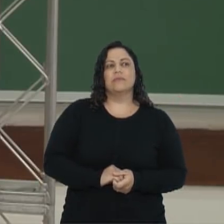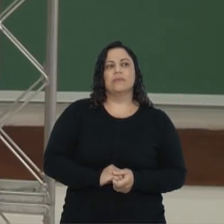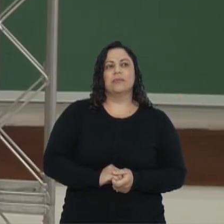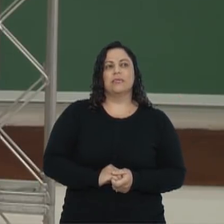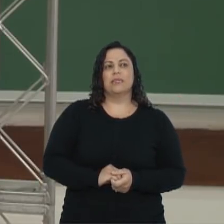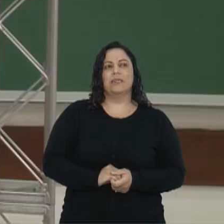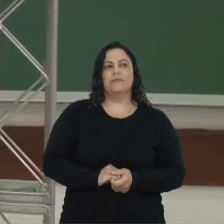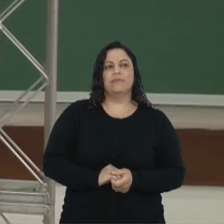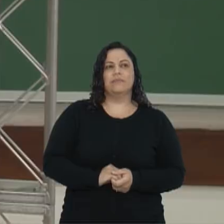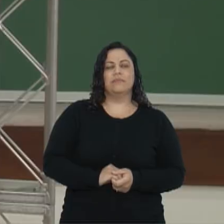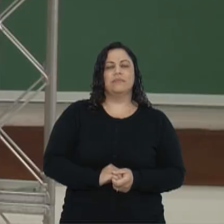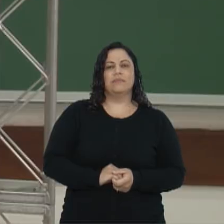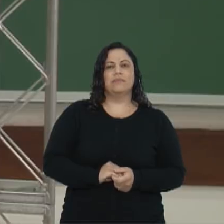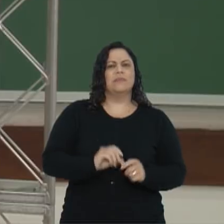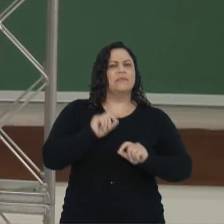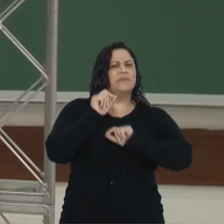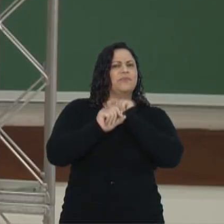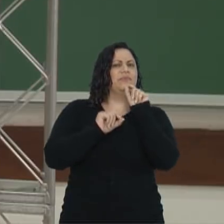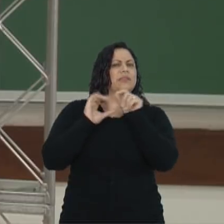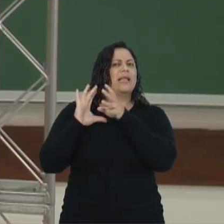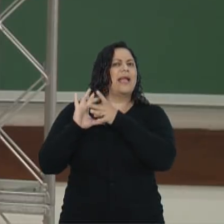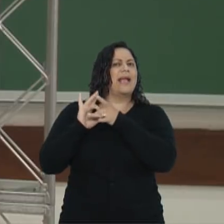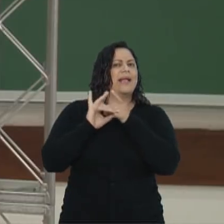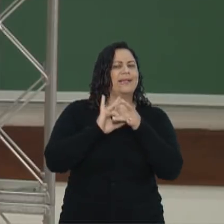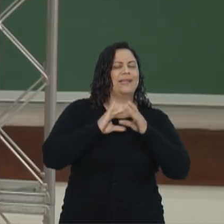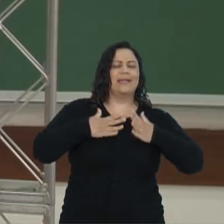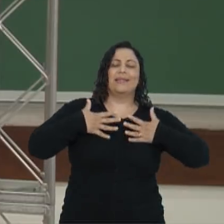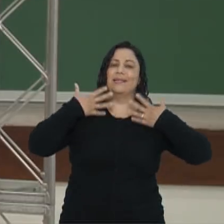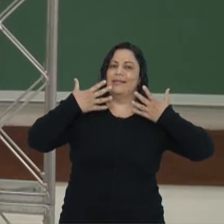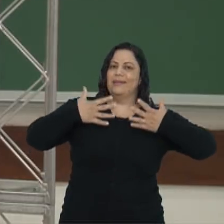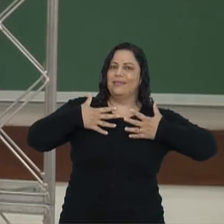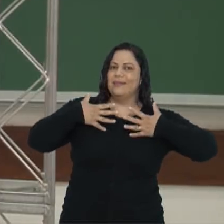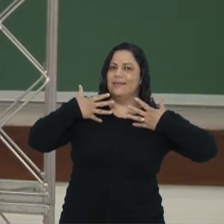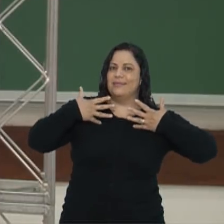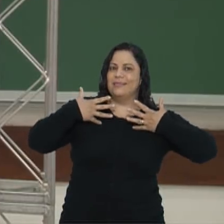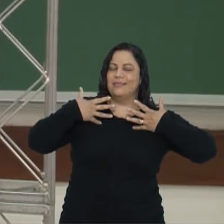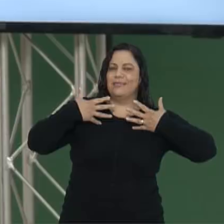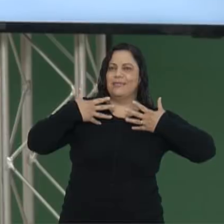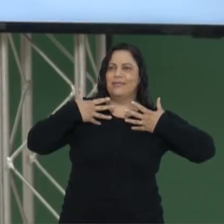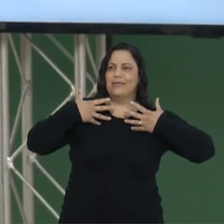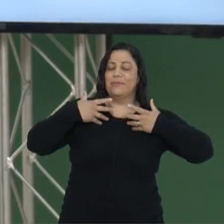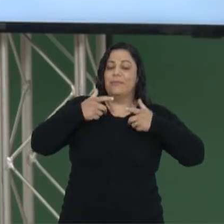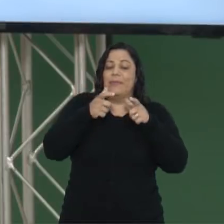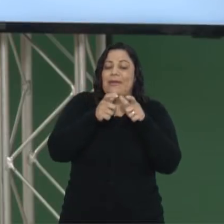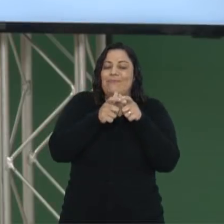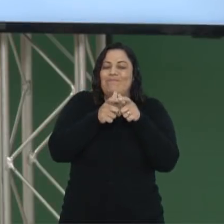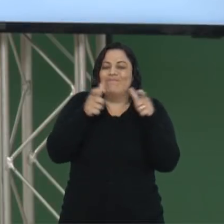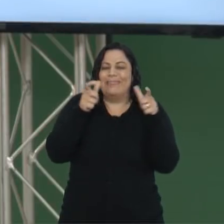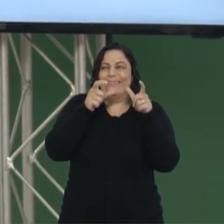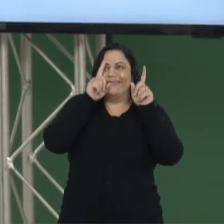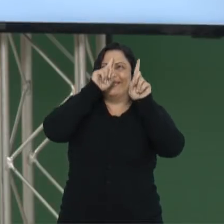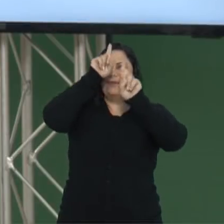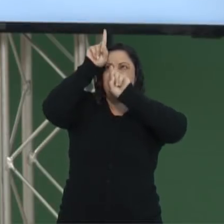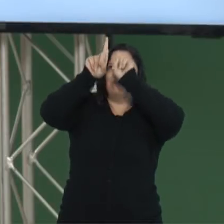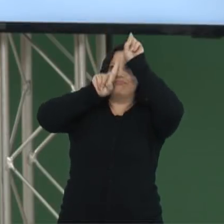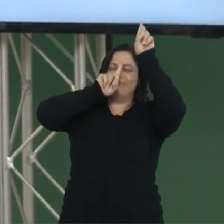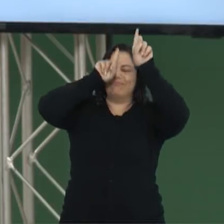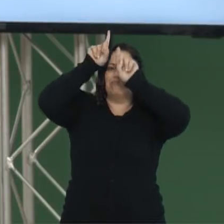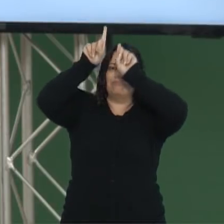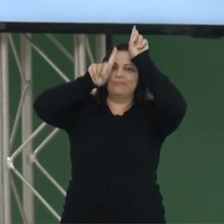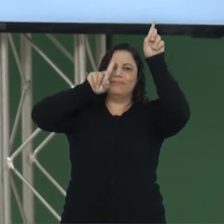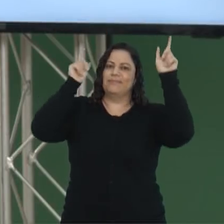é se está ligada a alegria e satisfação para aumentar a criatividade. Estamos falando que os sentimentos,